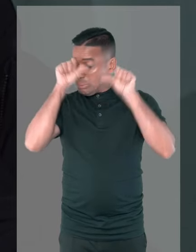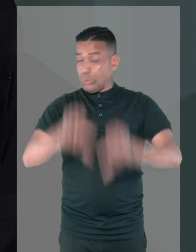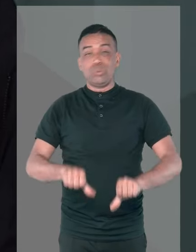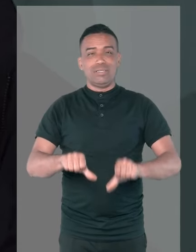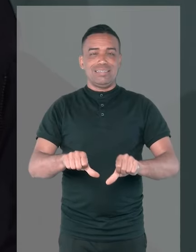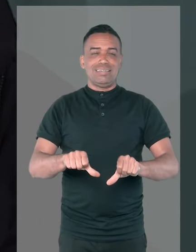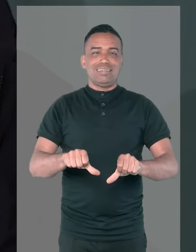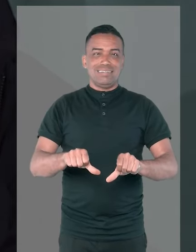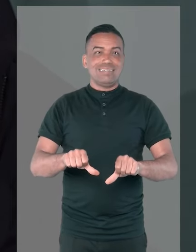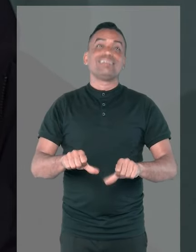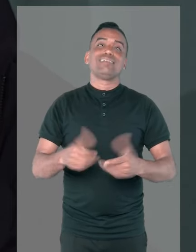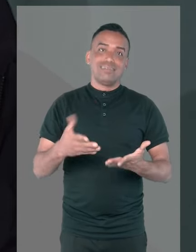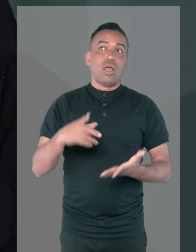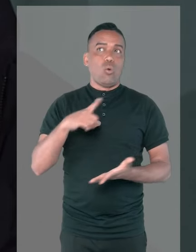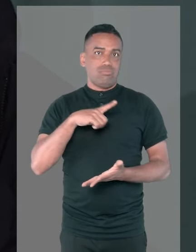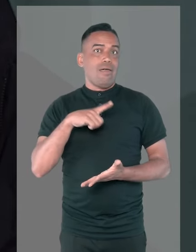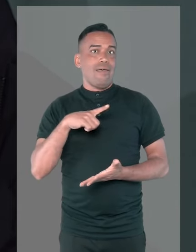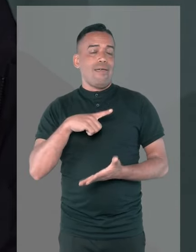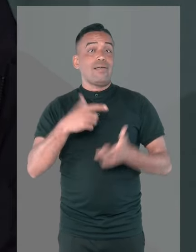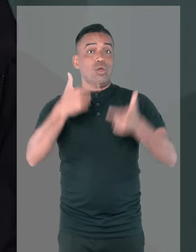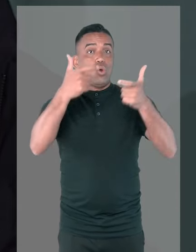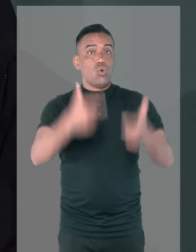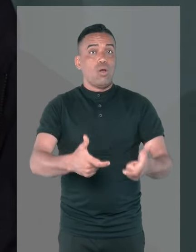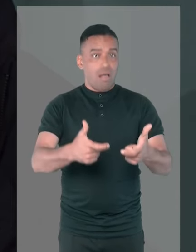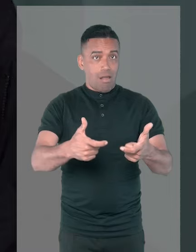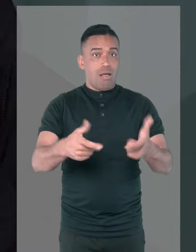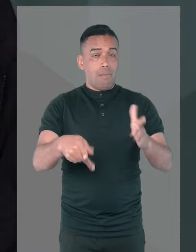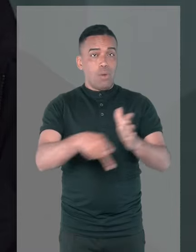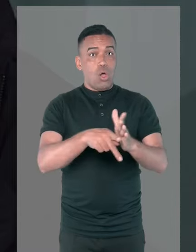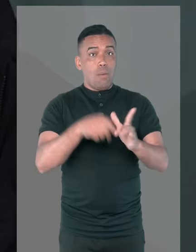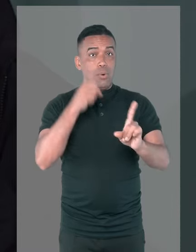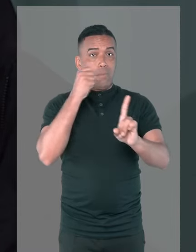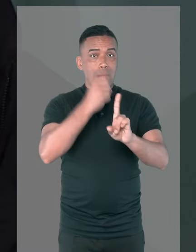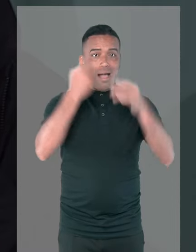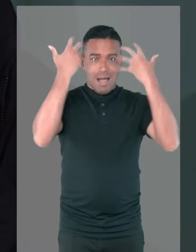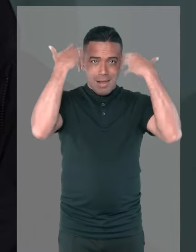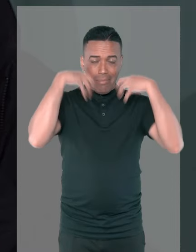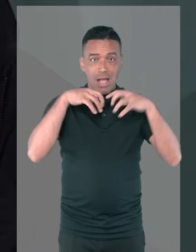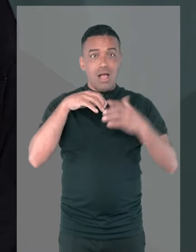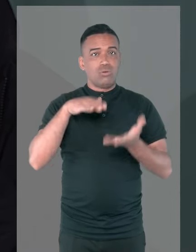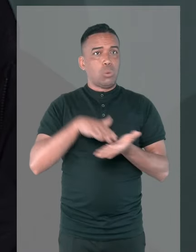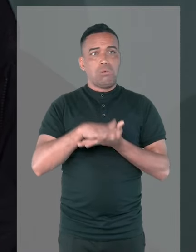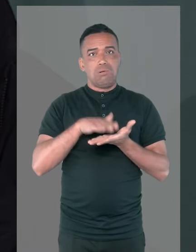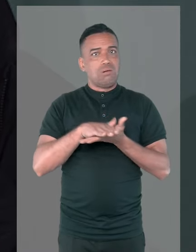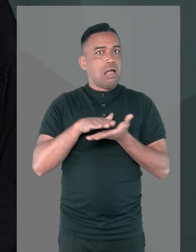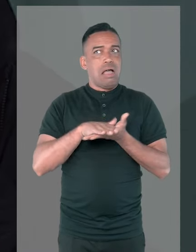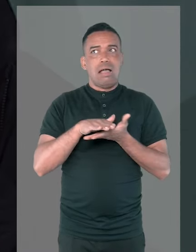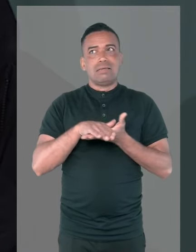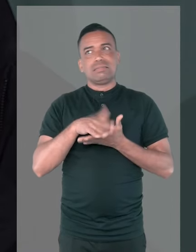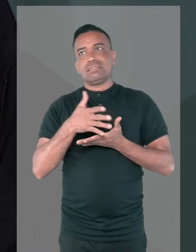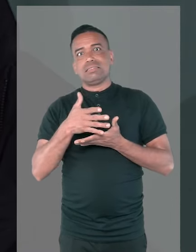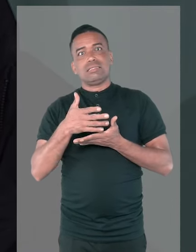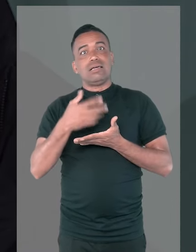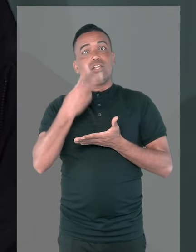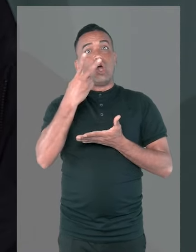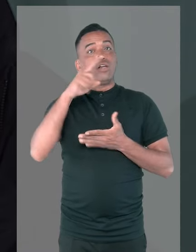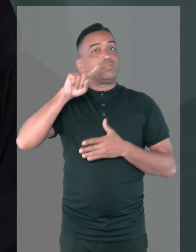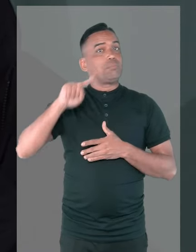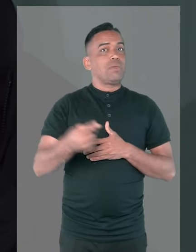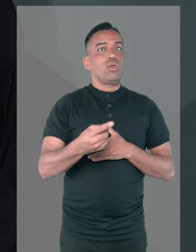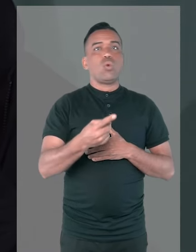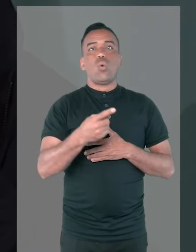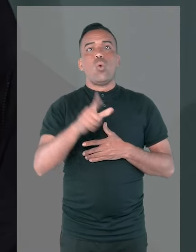tempo, existem abatedouros que limpam a carne, que gastam em média, se gasta 2.000 litros d'água